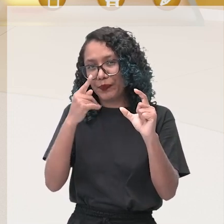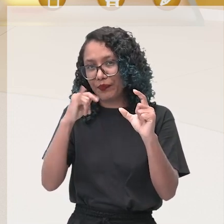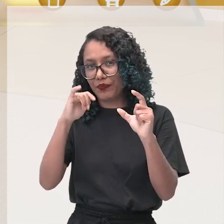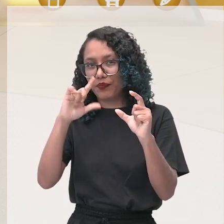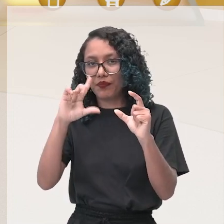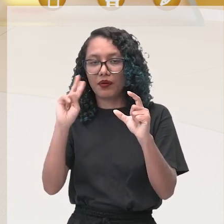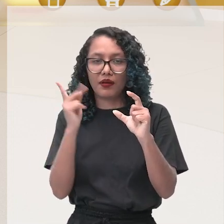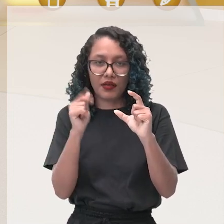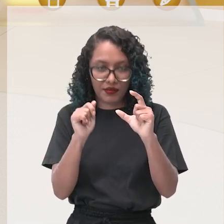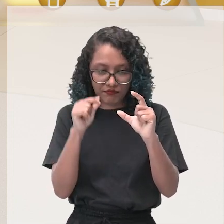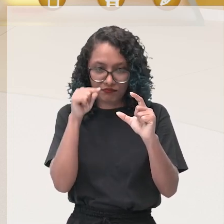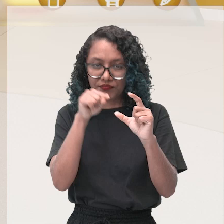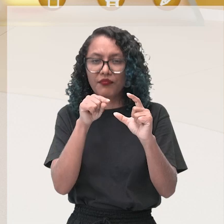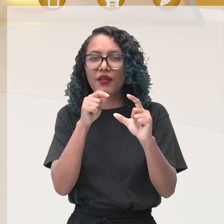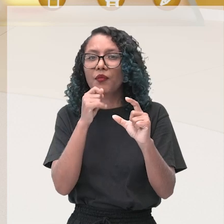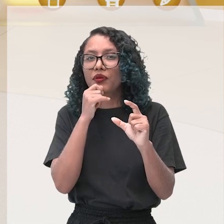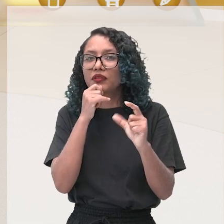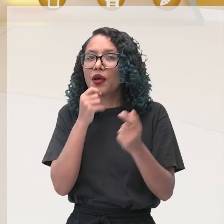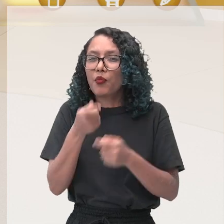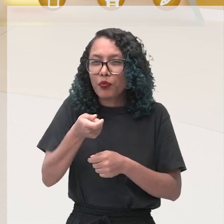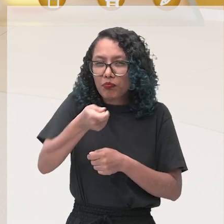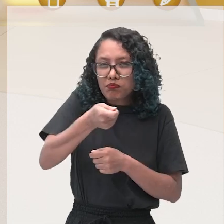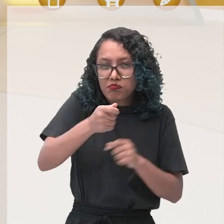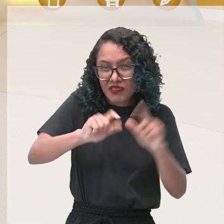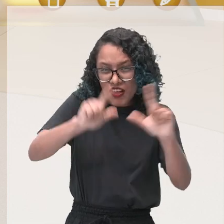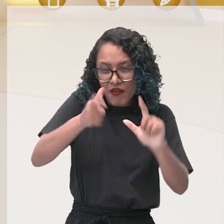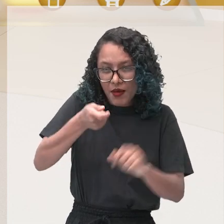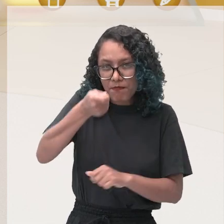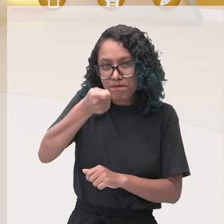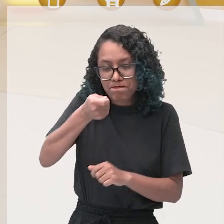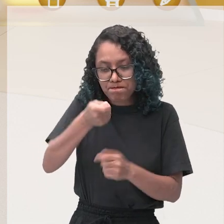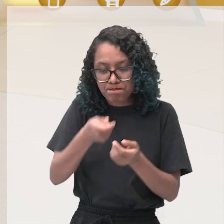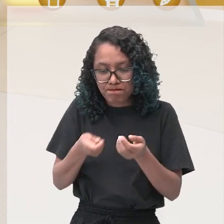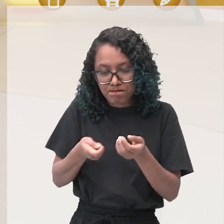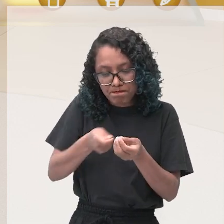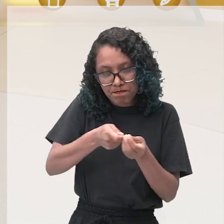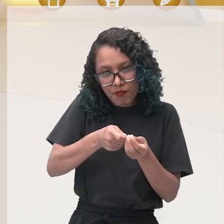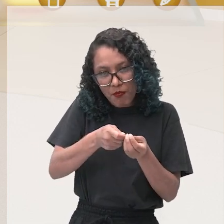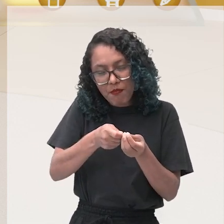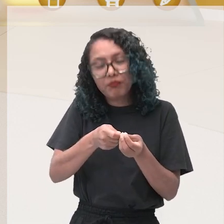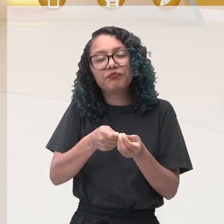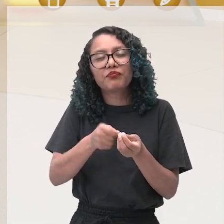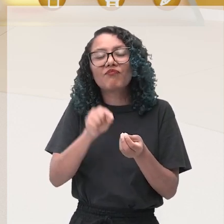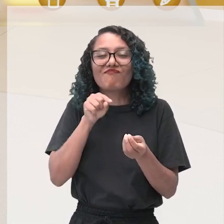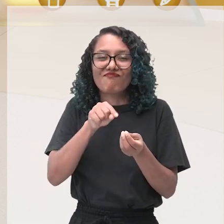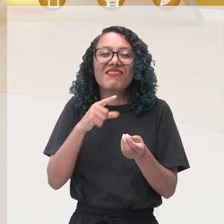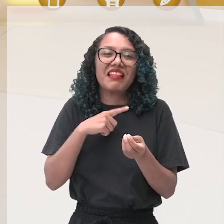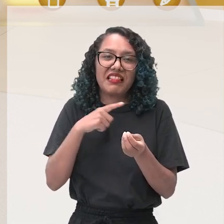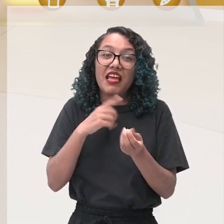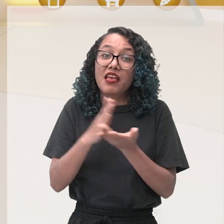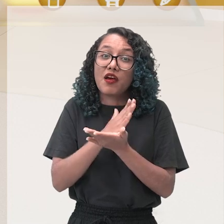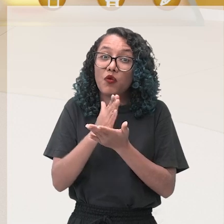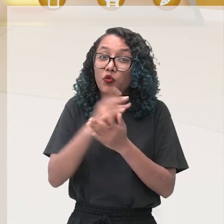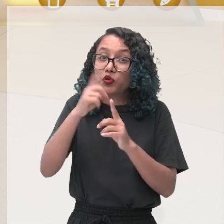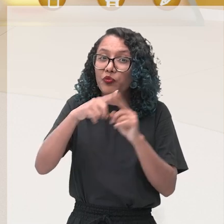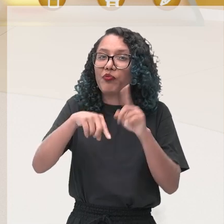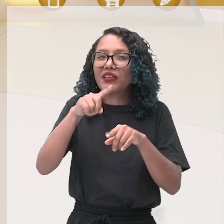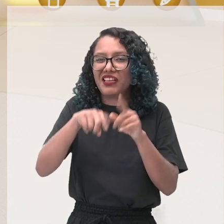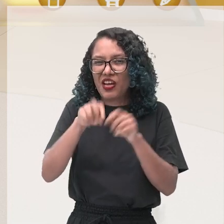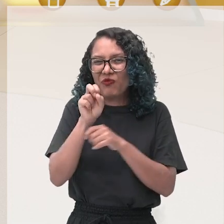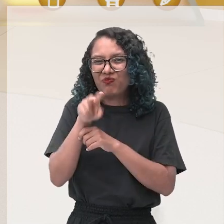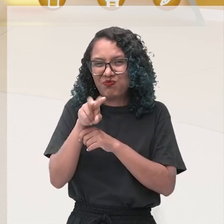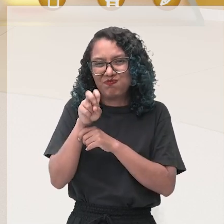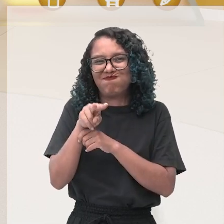utiliza no controle da sua televisão, ela apresenta, né, elementos